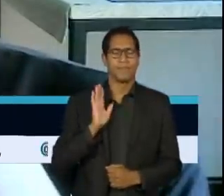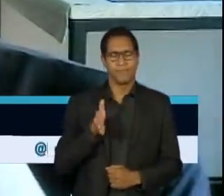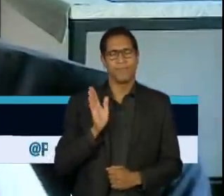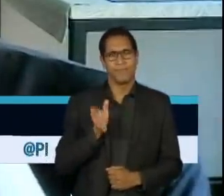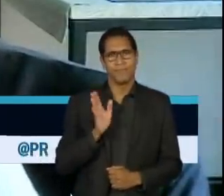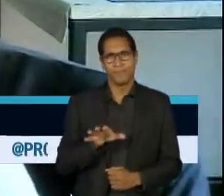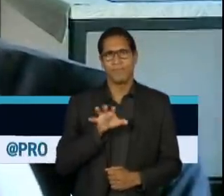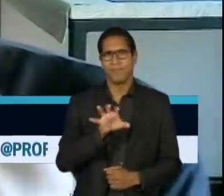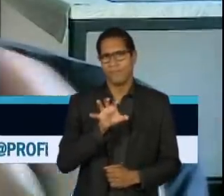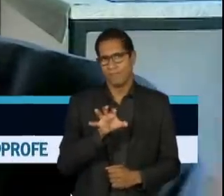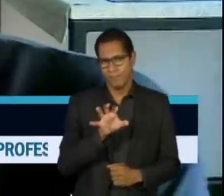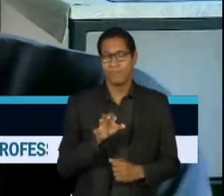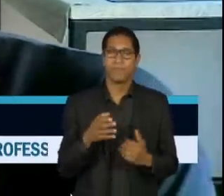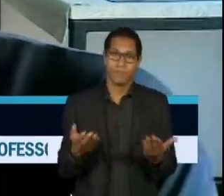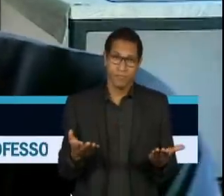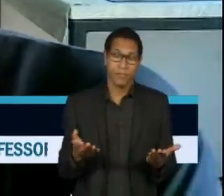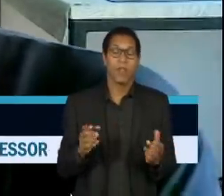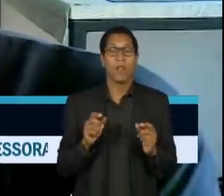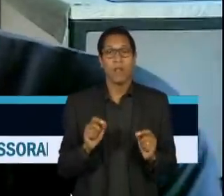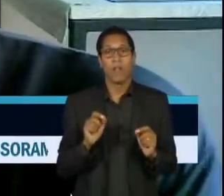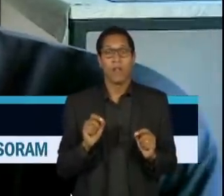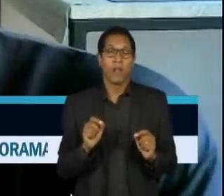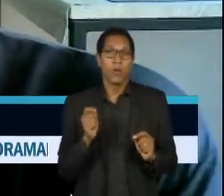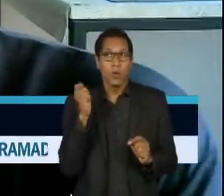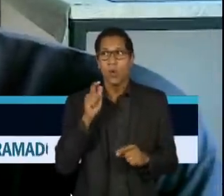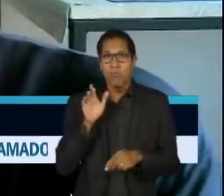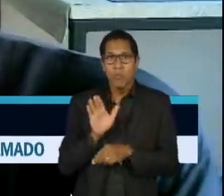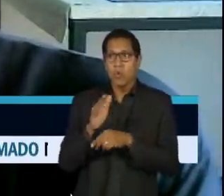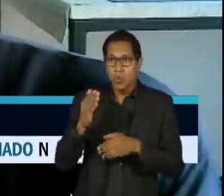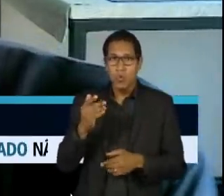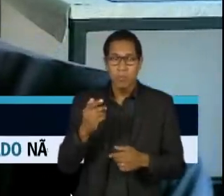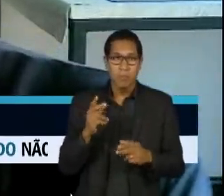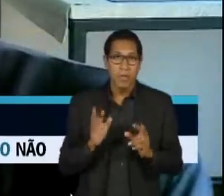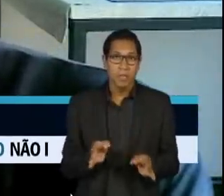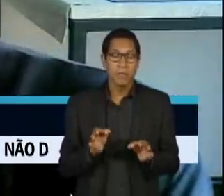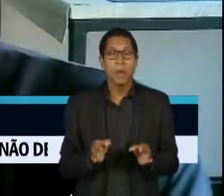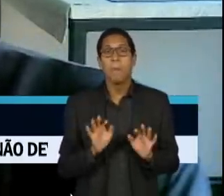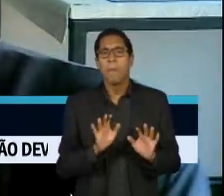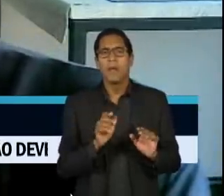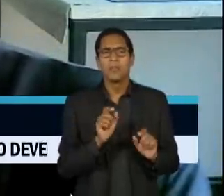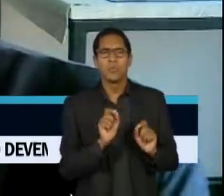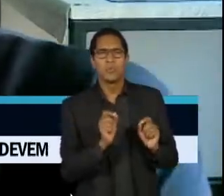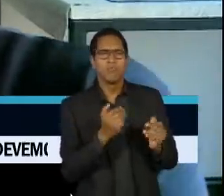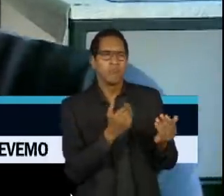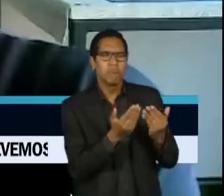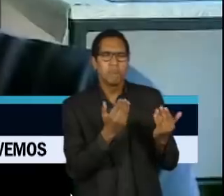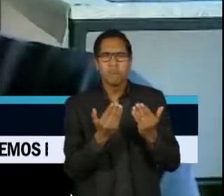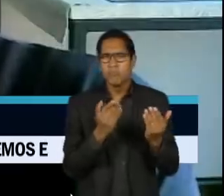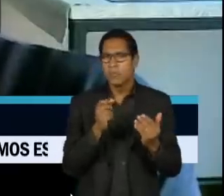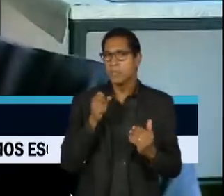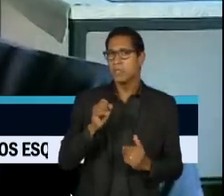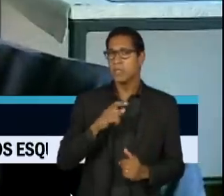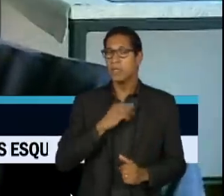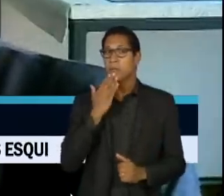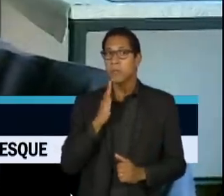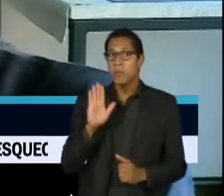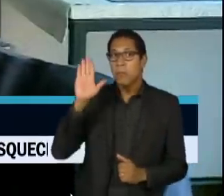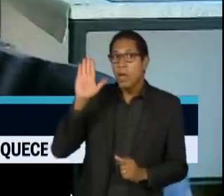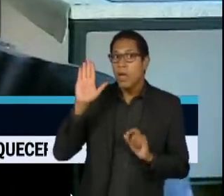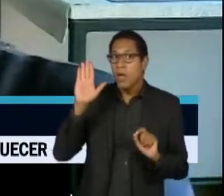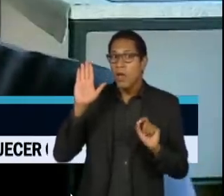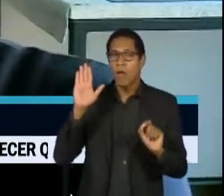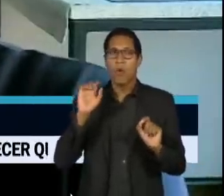frequência e tal. O que eu acho que precisa ser discutido é se as promessas ou